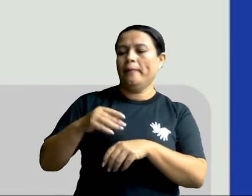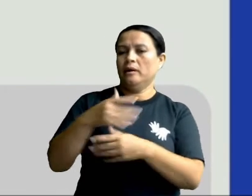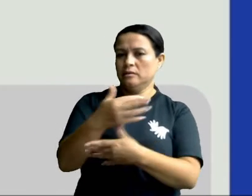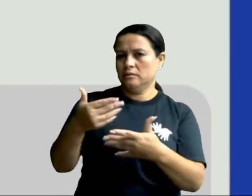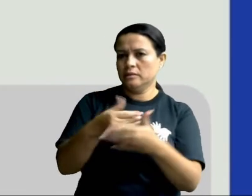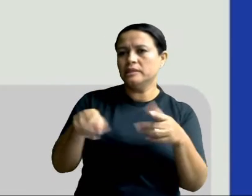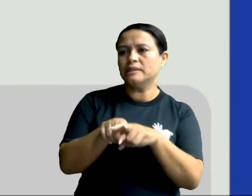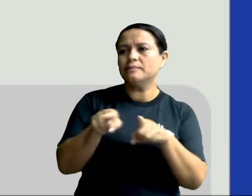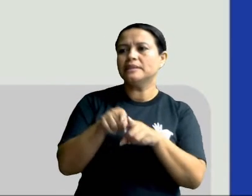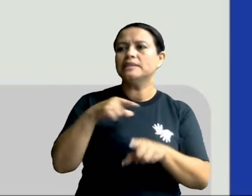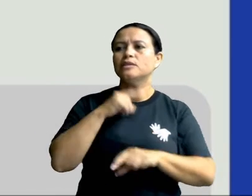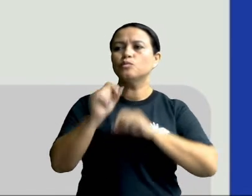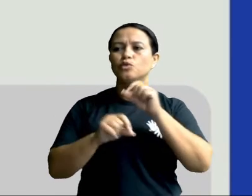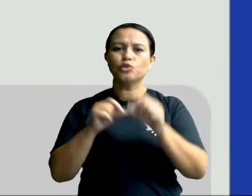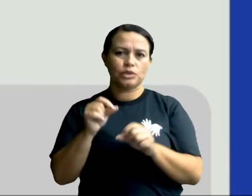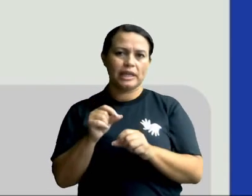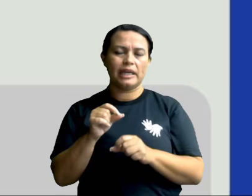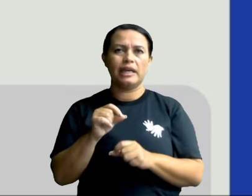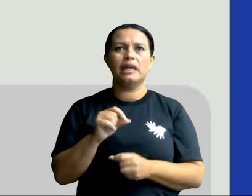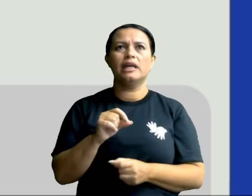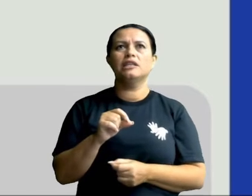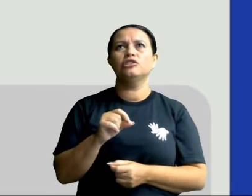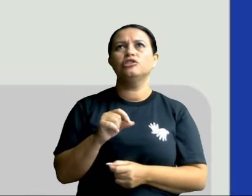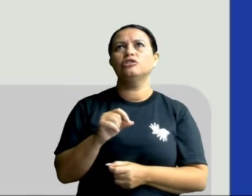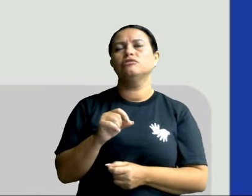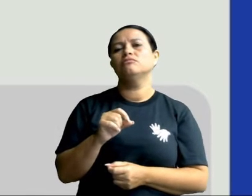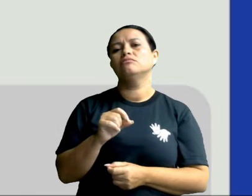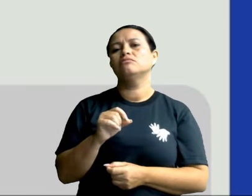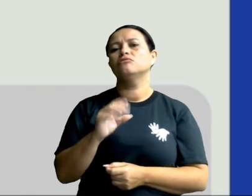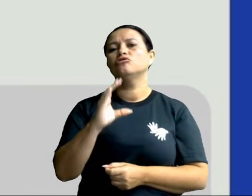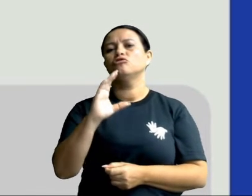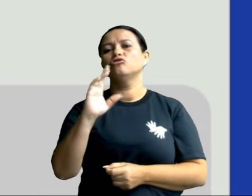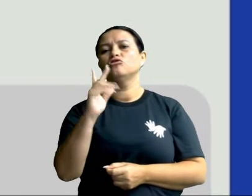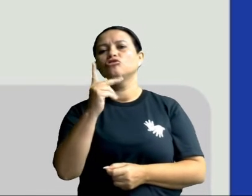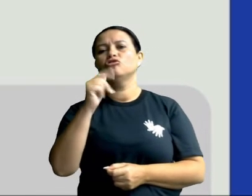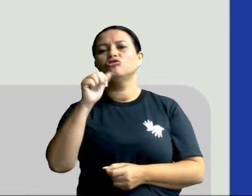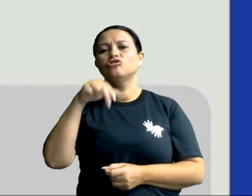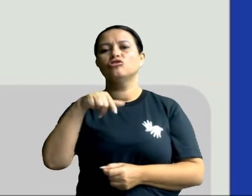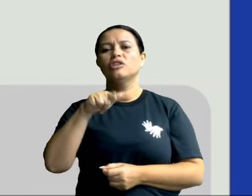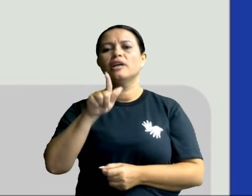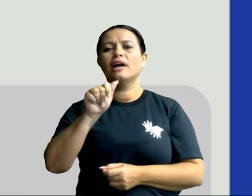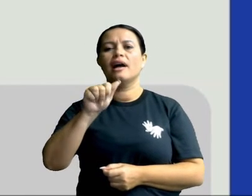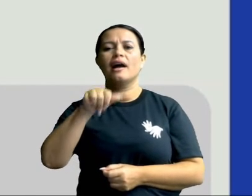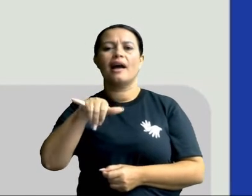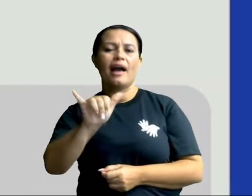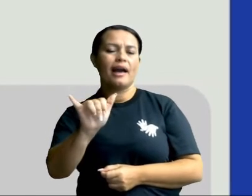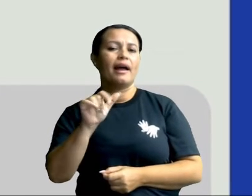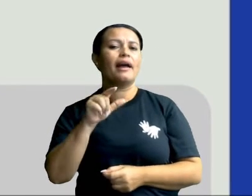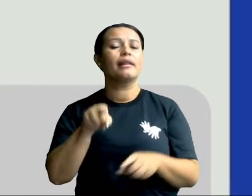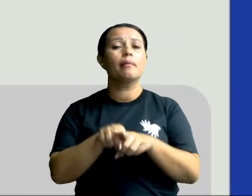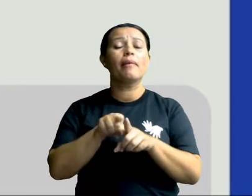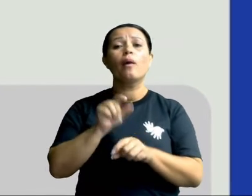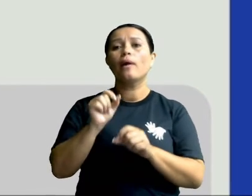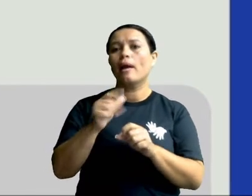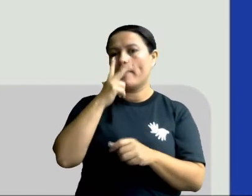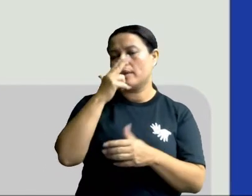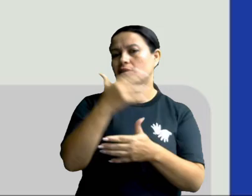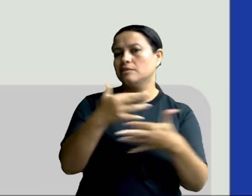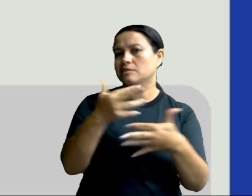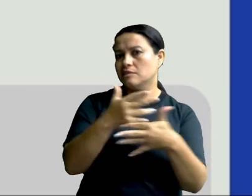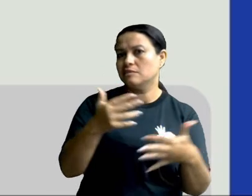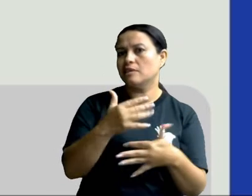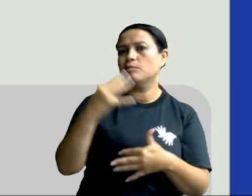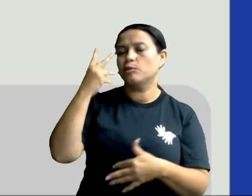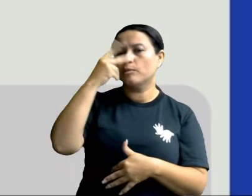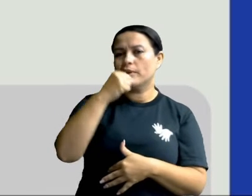Nós temos ali a aglomeração urbana de Xangai, que é uma cidade muito bonita, né? Até uma questão que parece assim, um aspecto